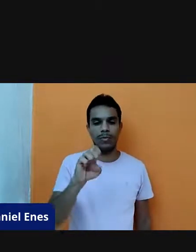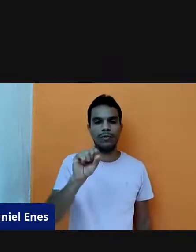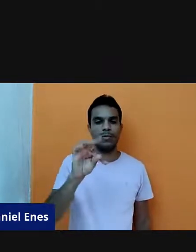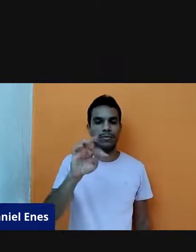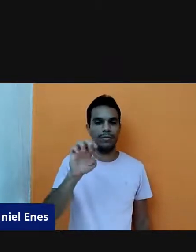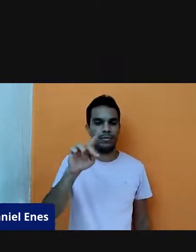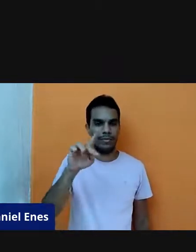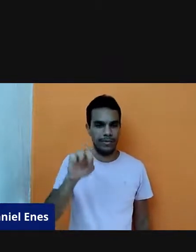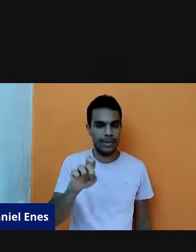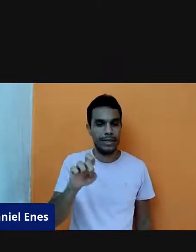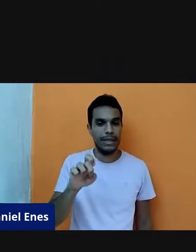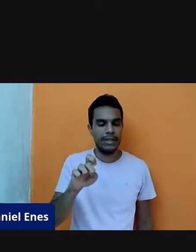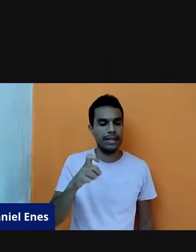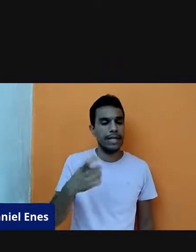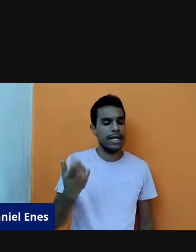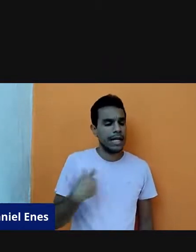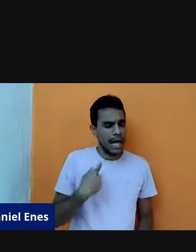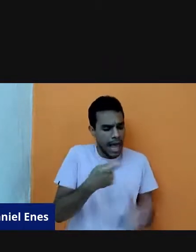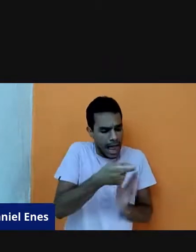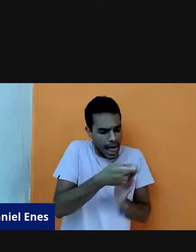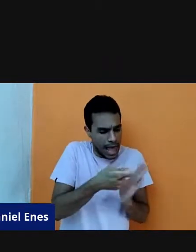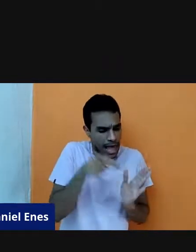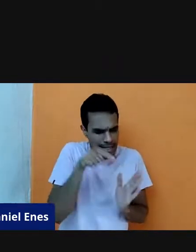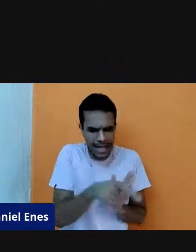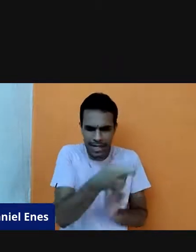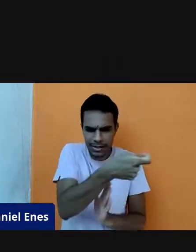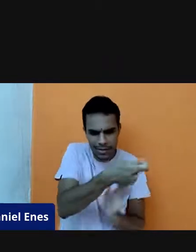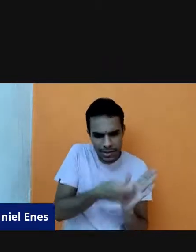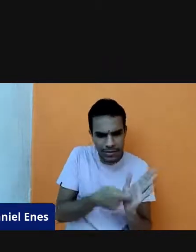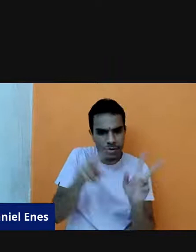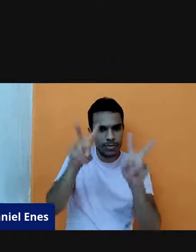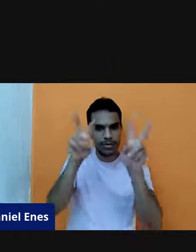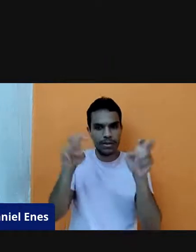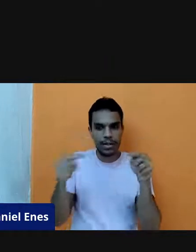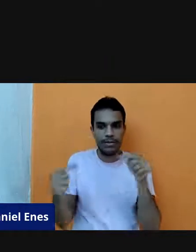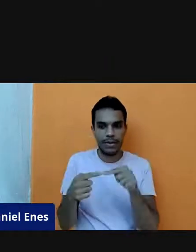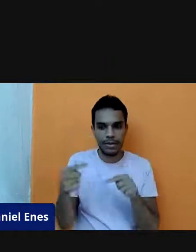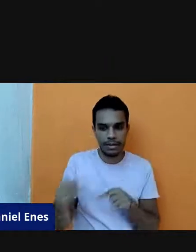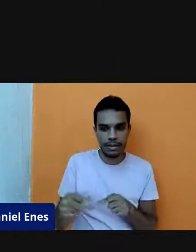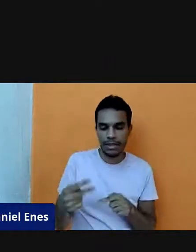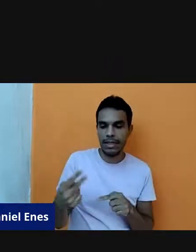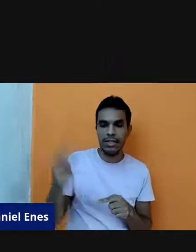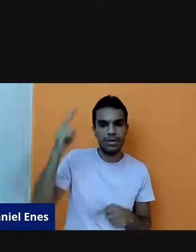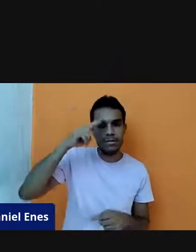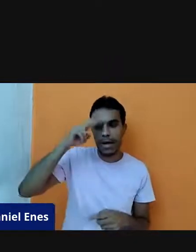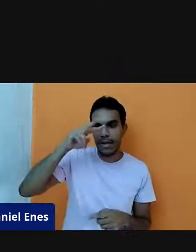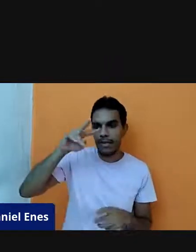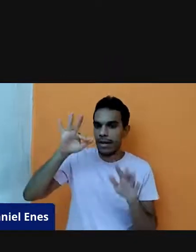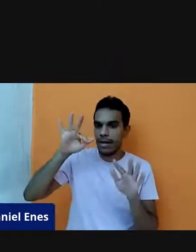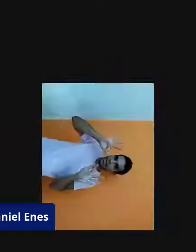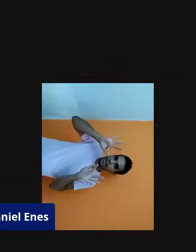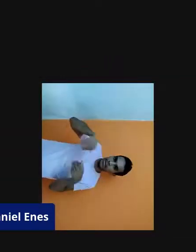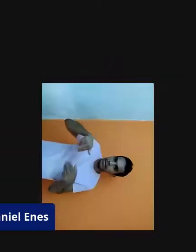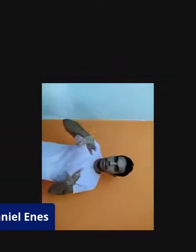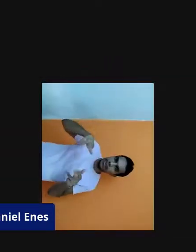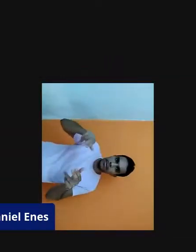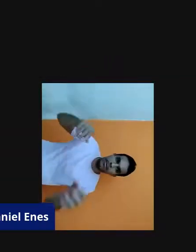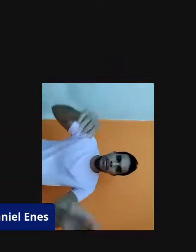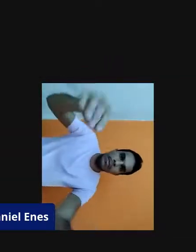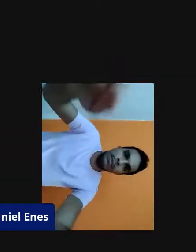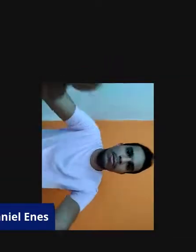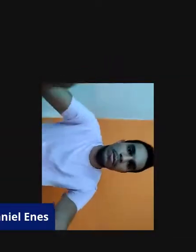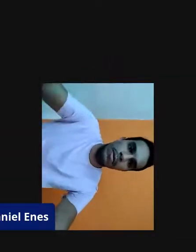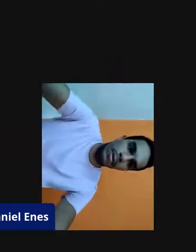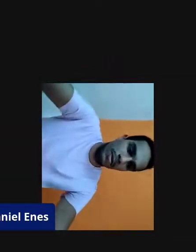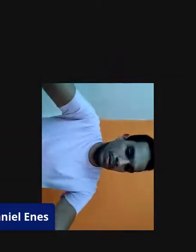e acabou escrevendo um conto também sobre isso, um conto de uma história que nunca terminava, mas ela também rasgou em seguida.